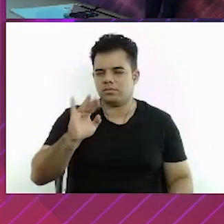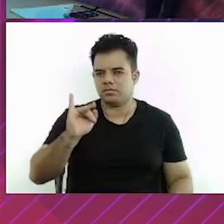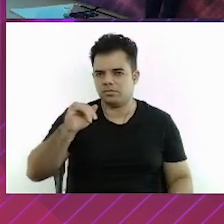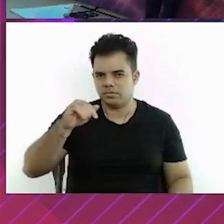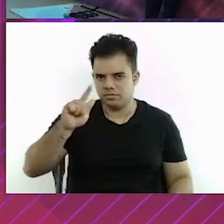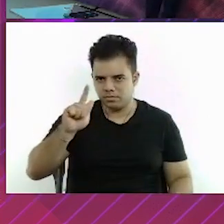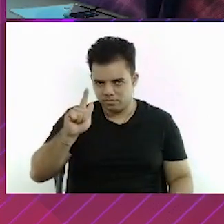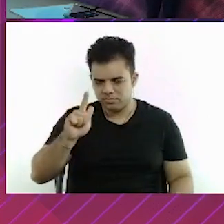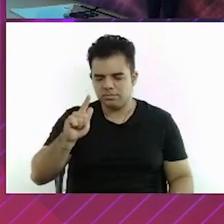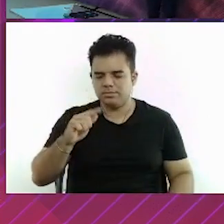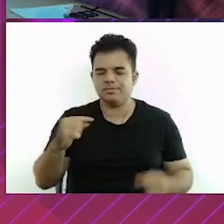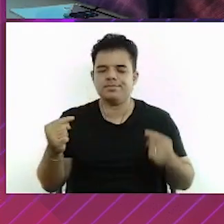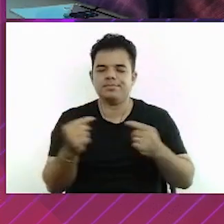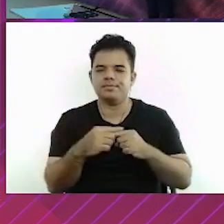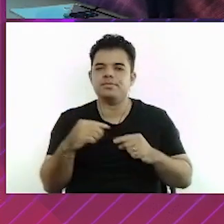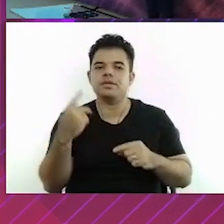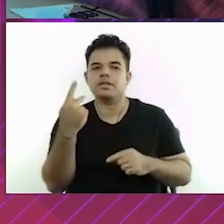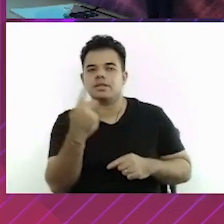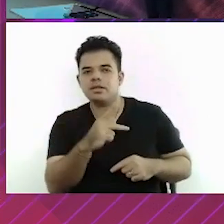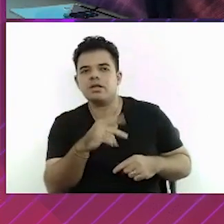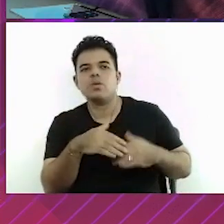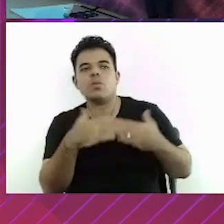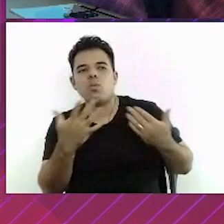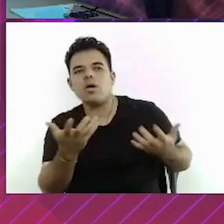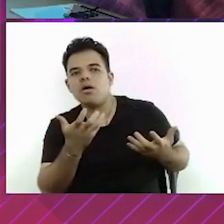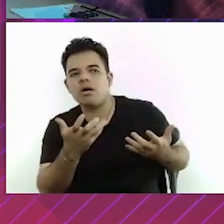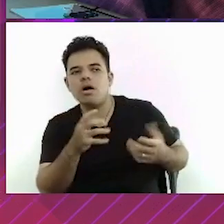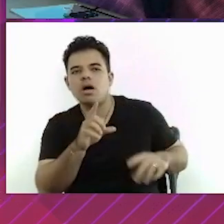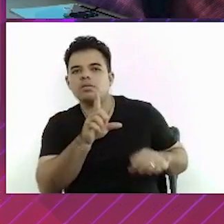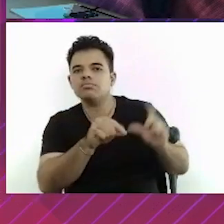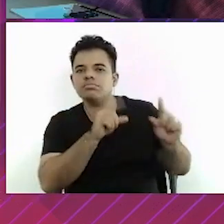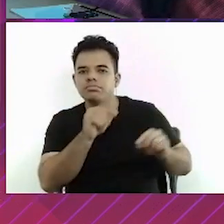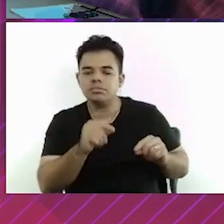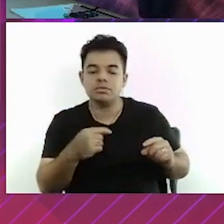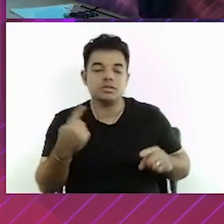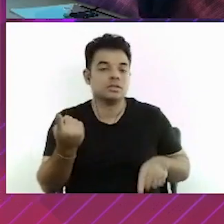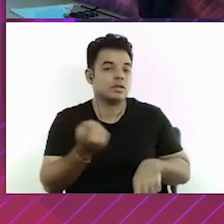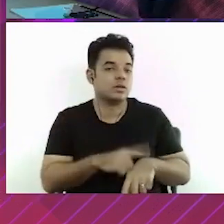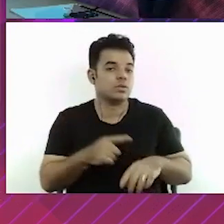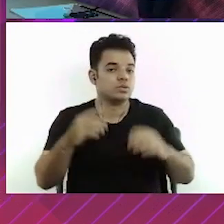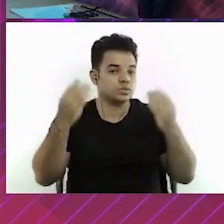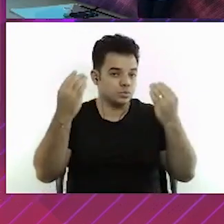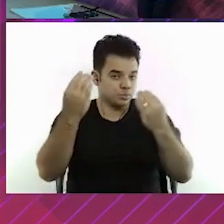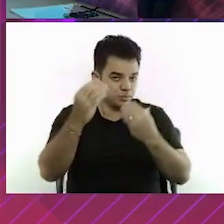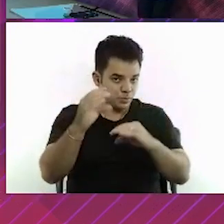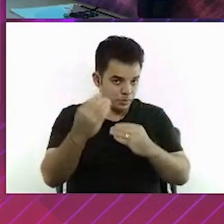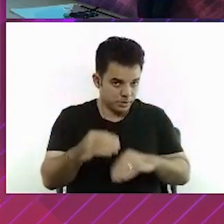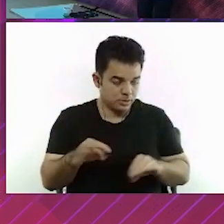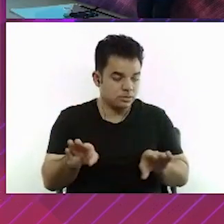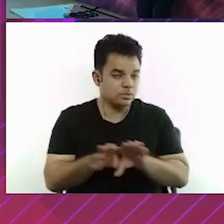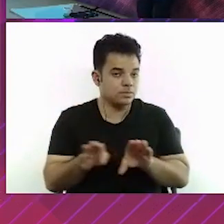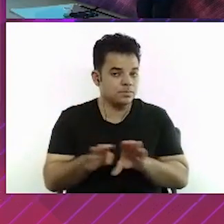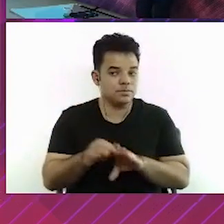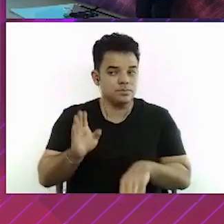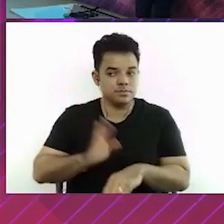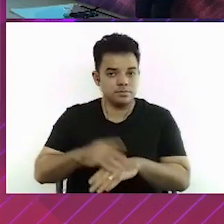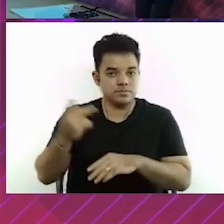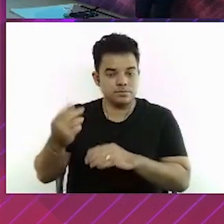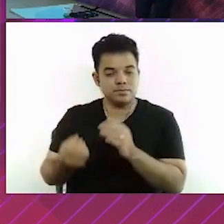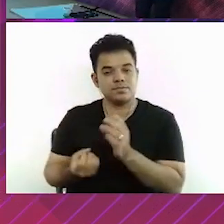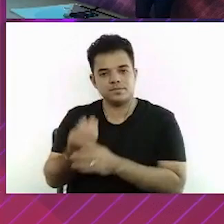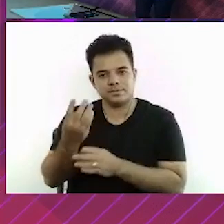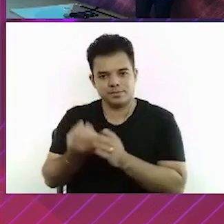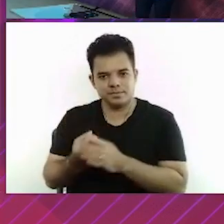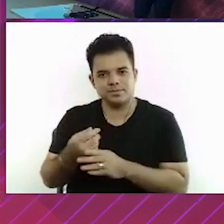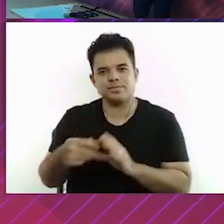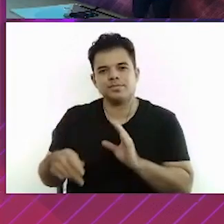para a Exchange, você diz qual é a Routing Key. Na hora de publicar, o produtor, desculpa, às vezes se eu falar publisher é a mesma